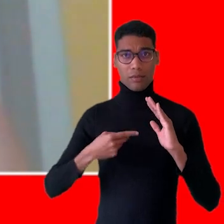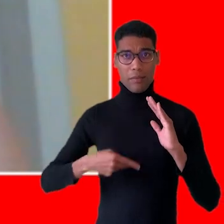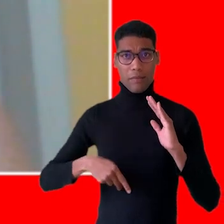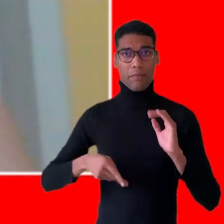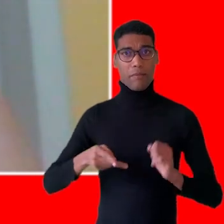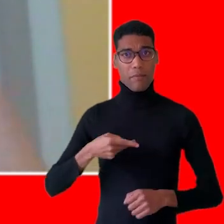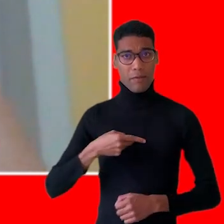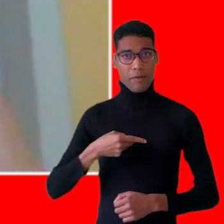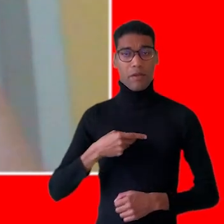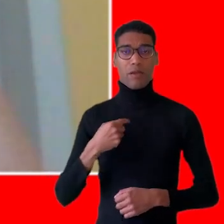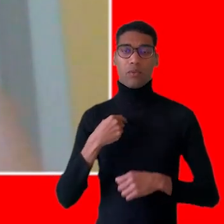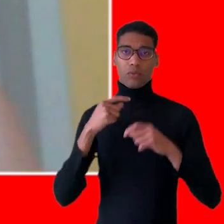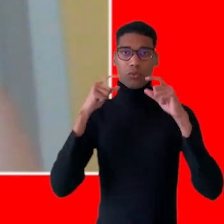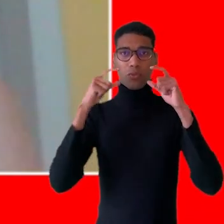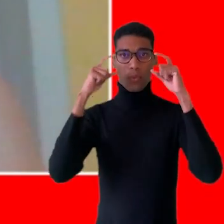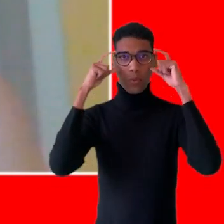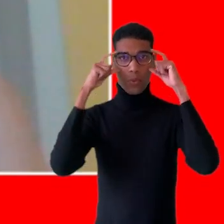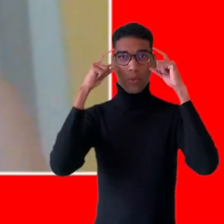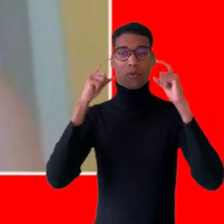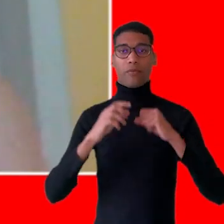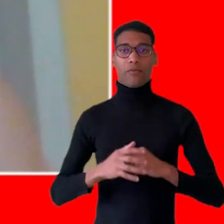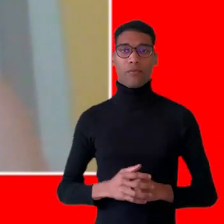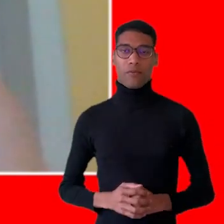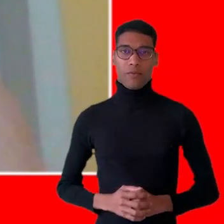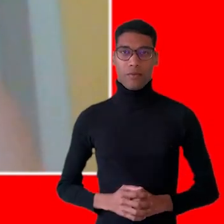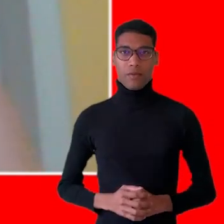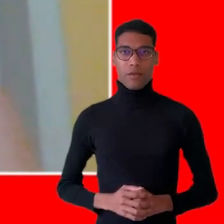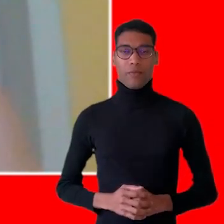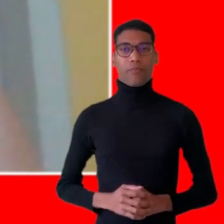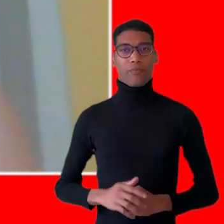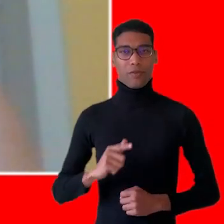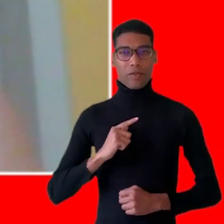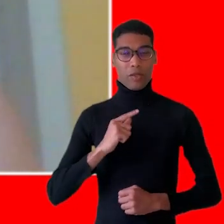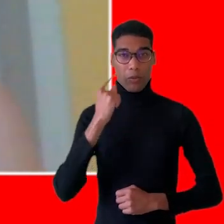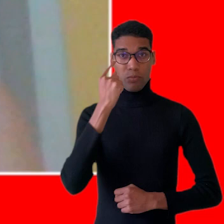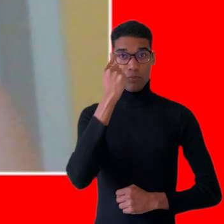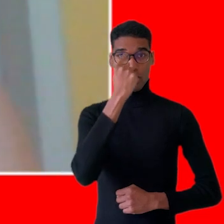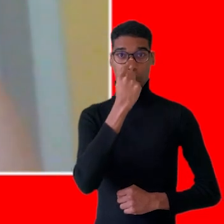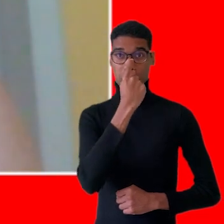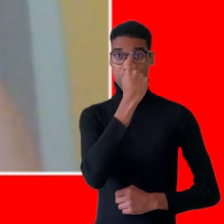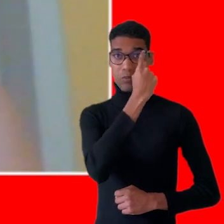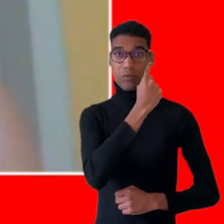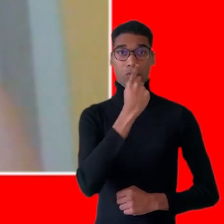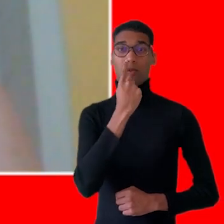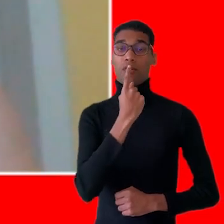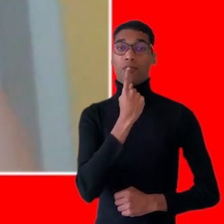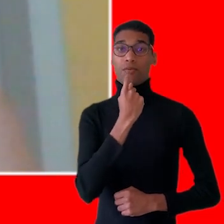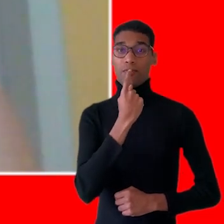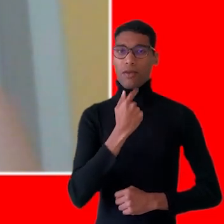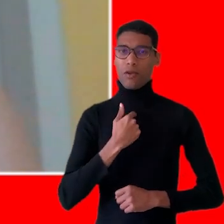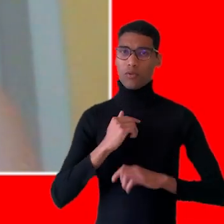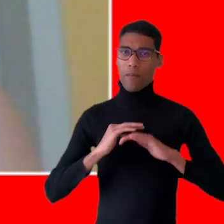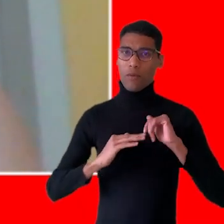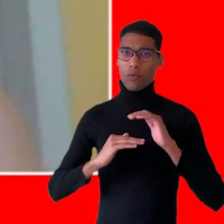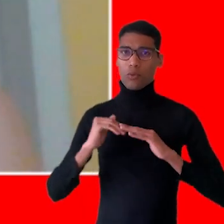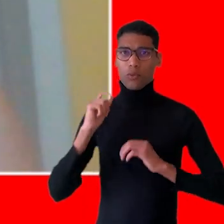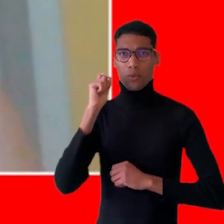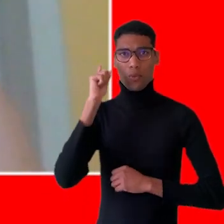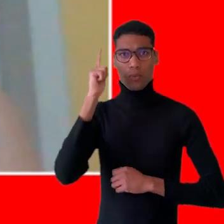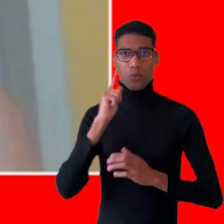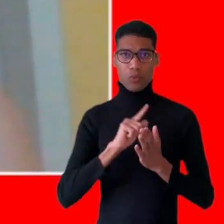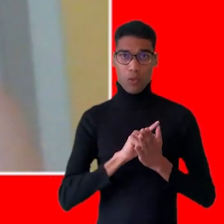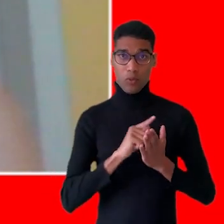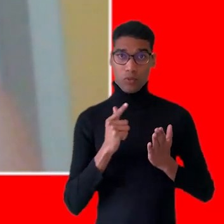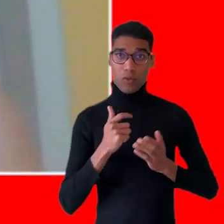da minha casa. Estou de óculos, com as hastes vermelhas, né? Sou produtora